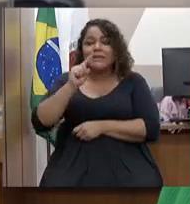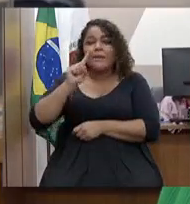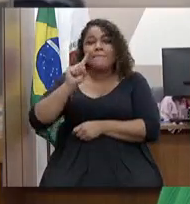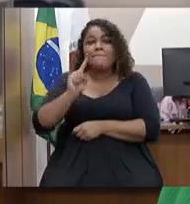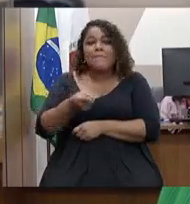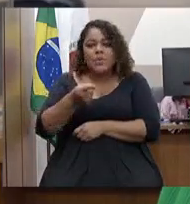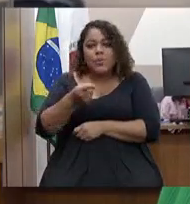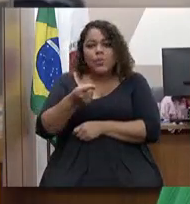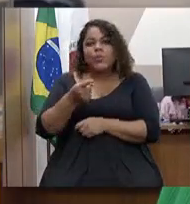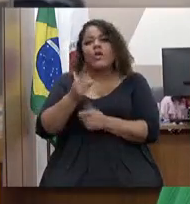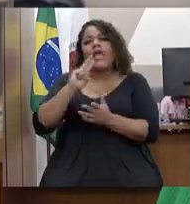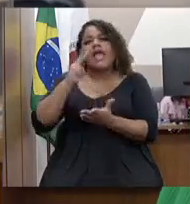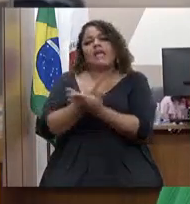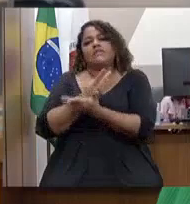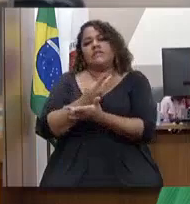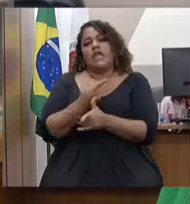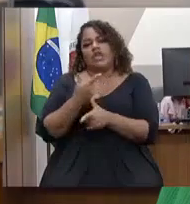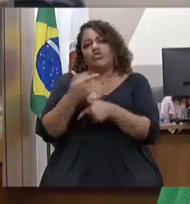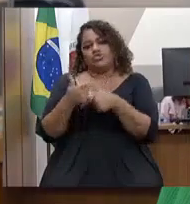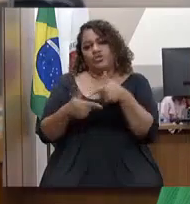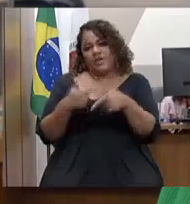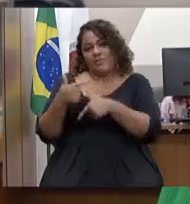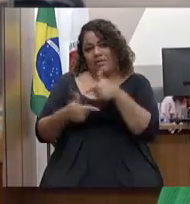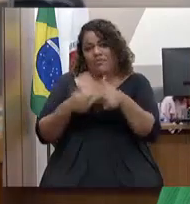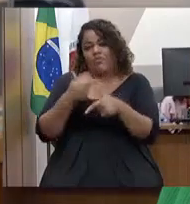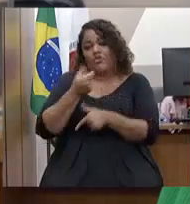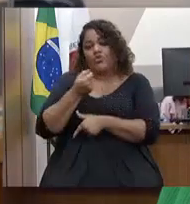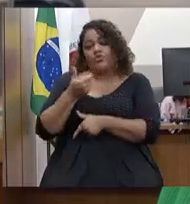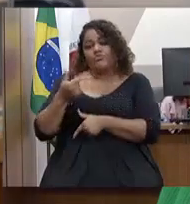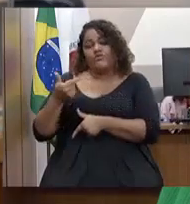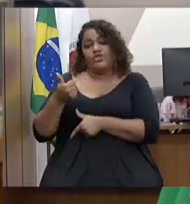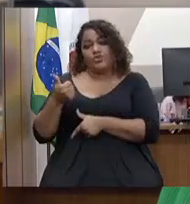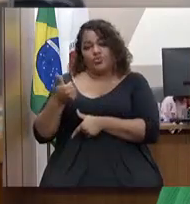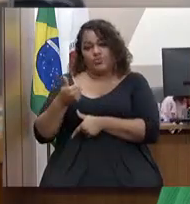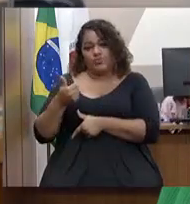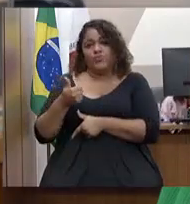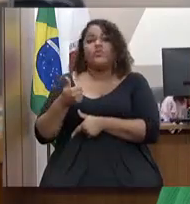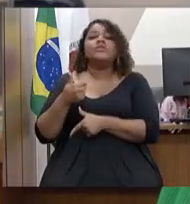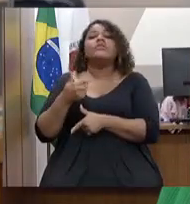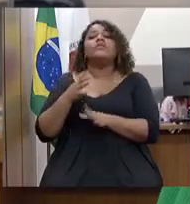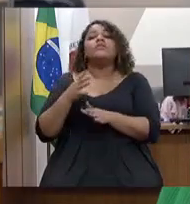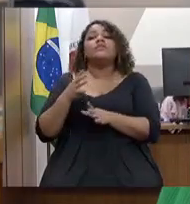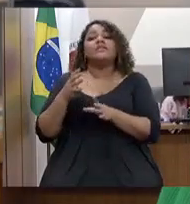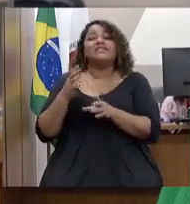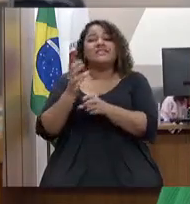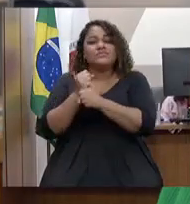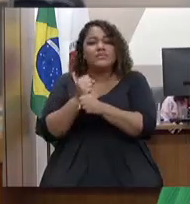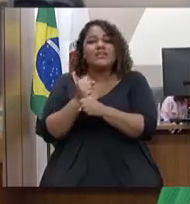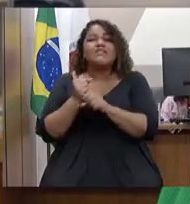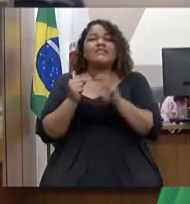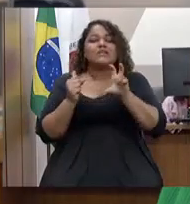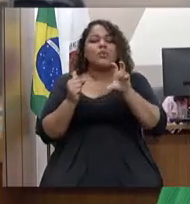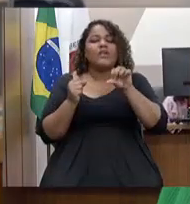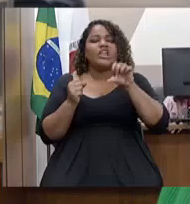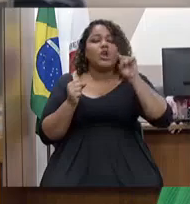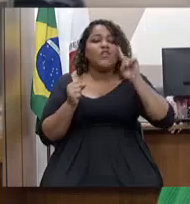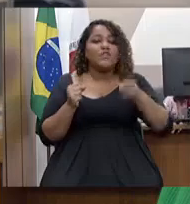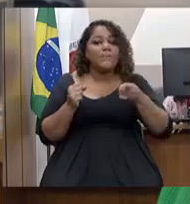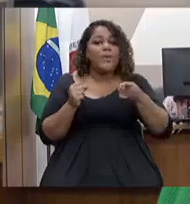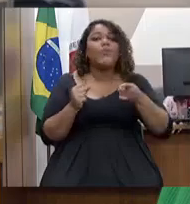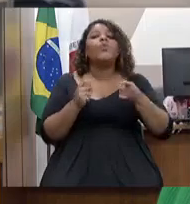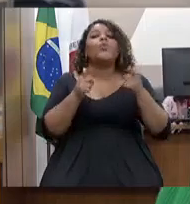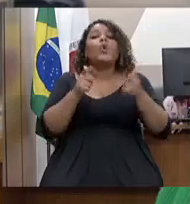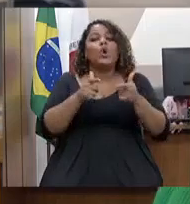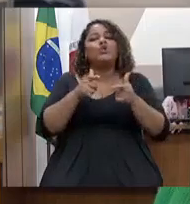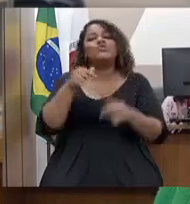2021 desse Total quase 59 mil ocorreram em Minas Gerais o que equivale